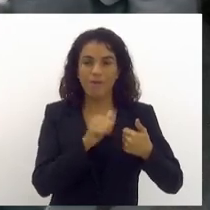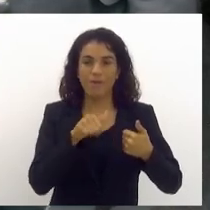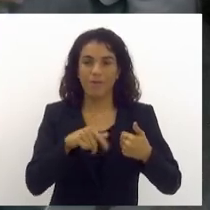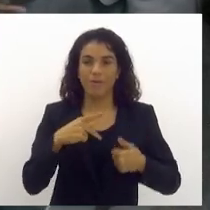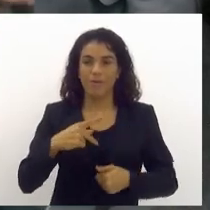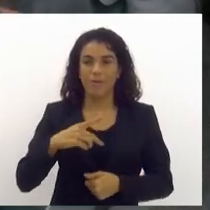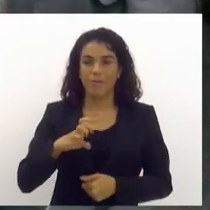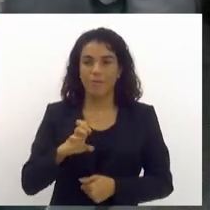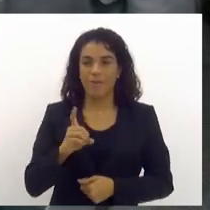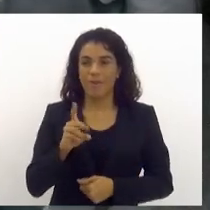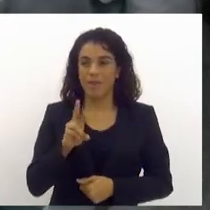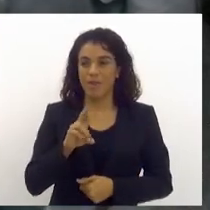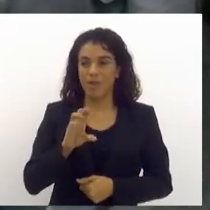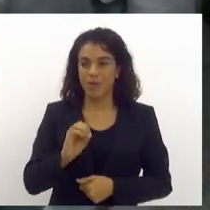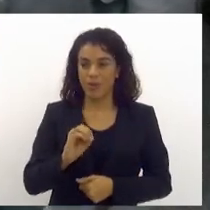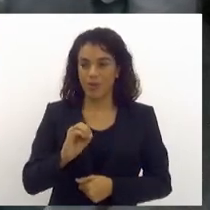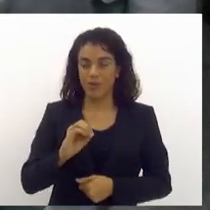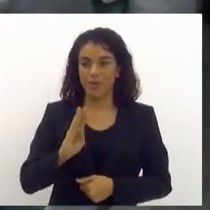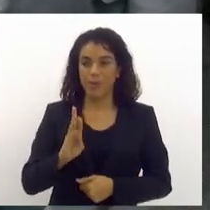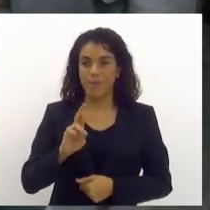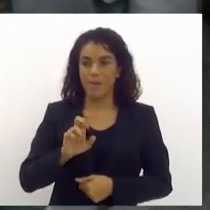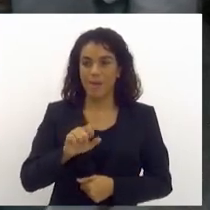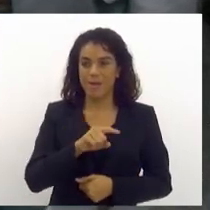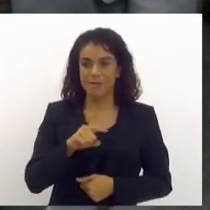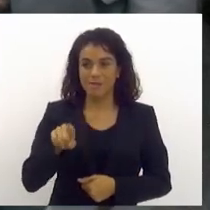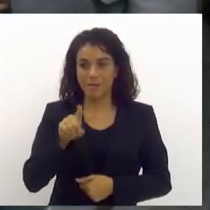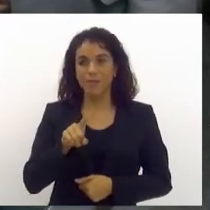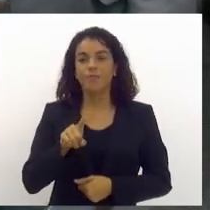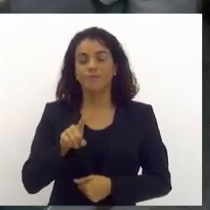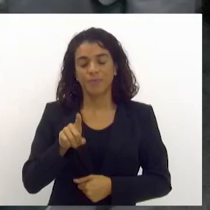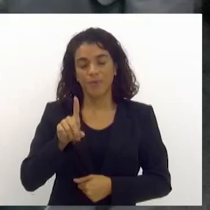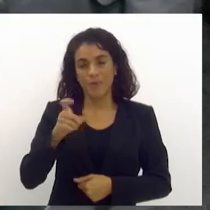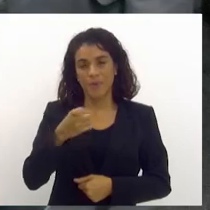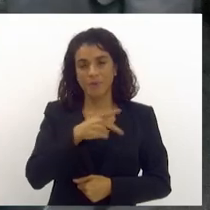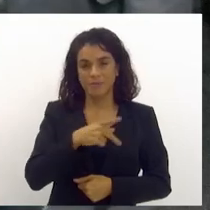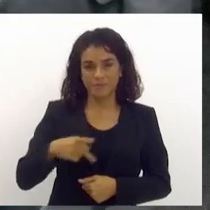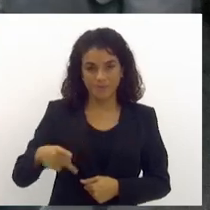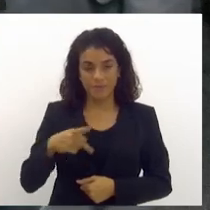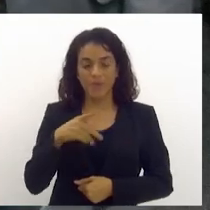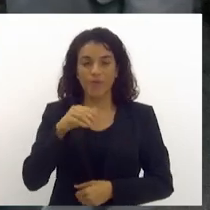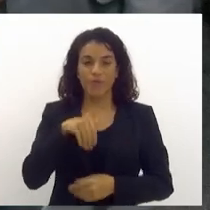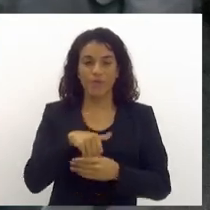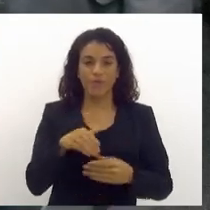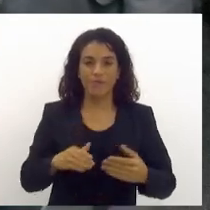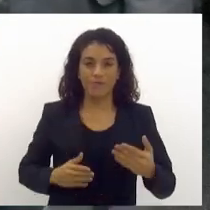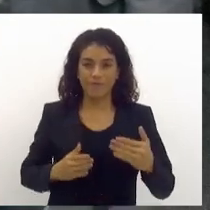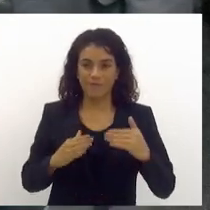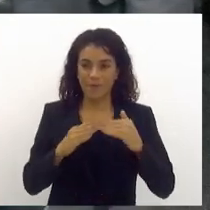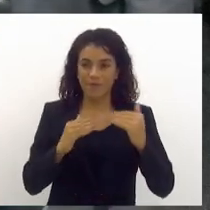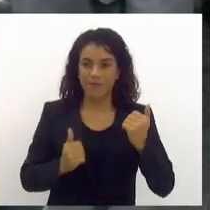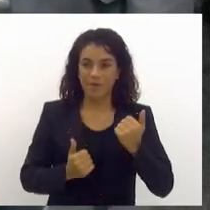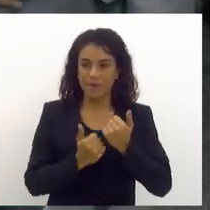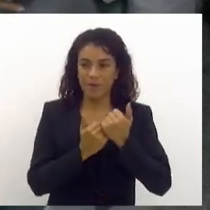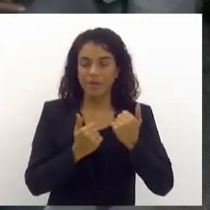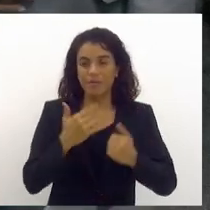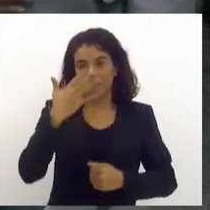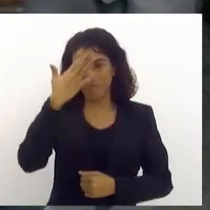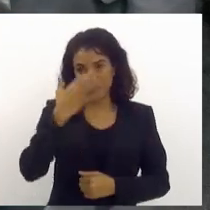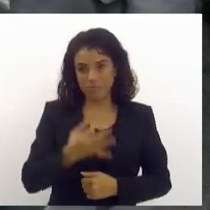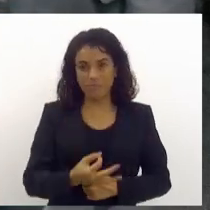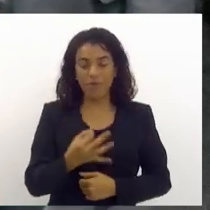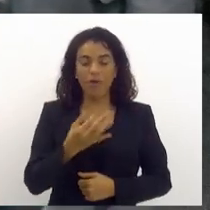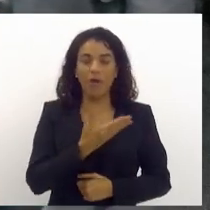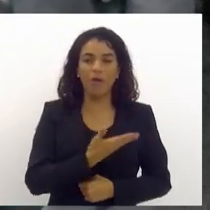Pedro Brazão e demais autores desse projeto, o ex-presidente dessa casa, votei favorável, mas tendo a certeza que